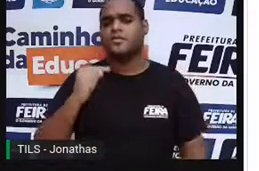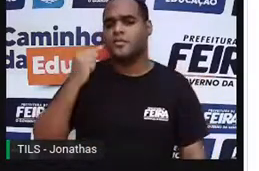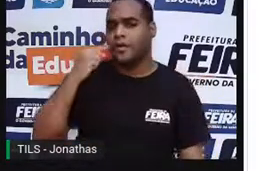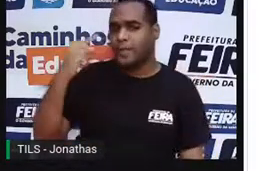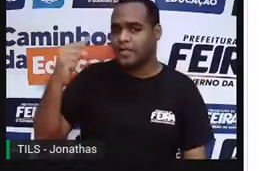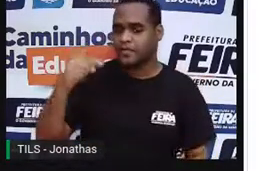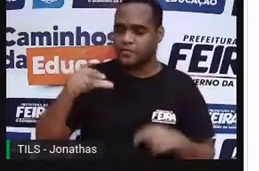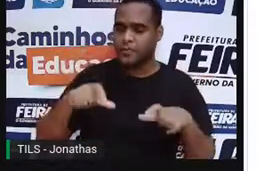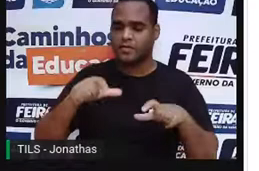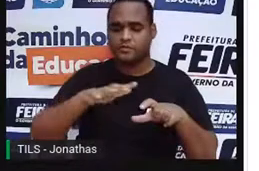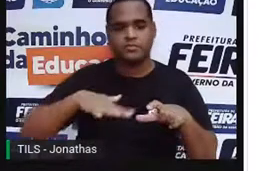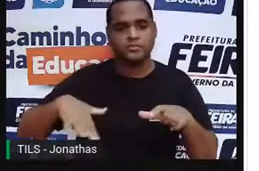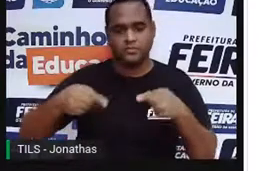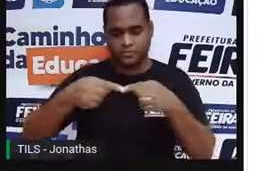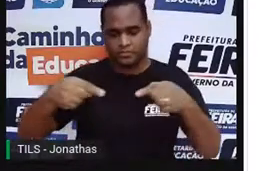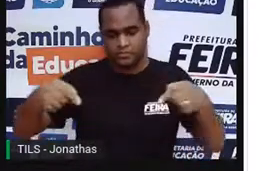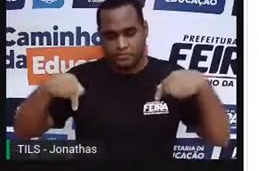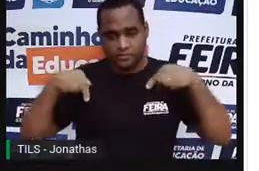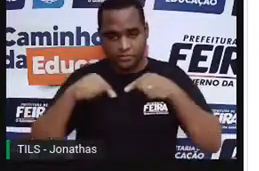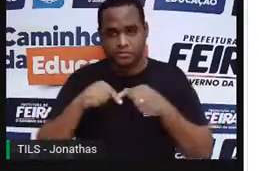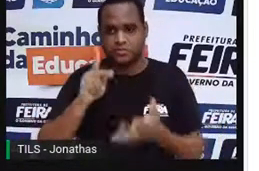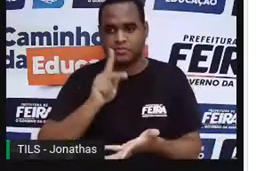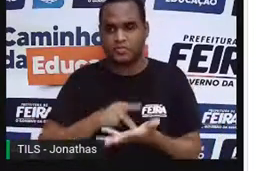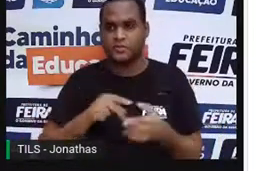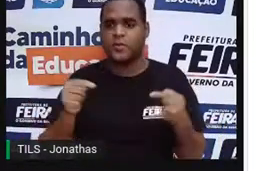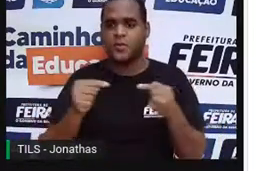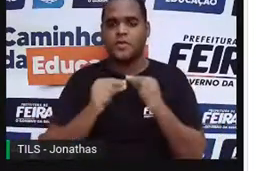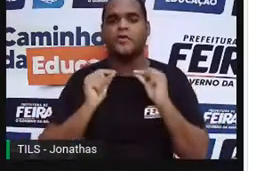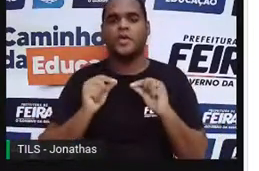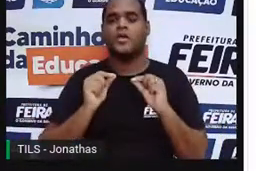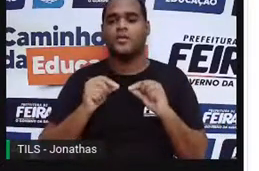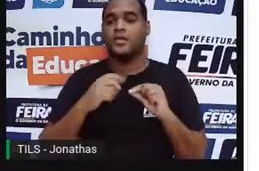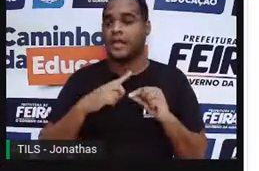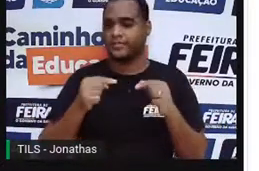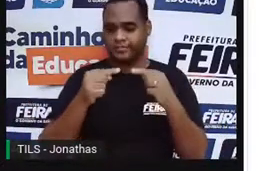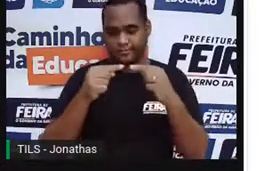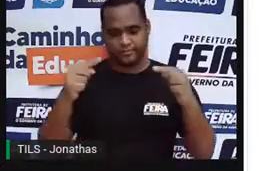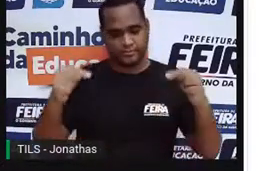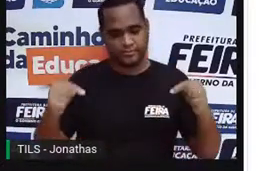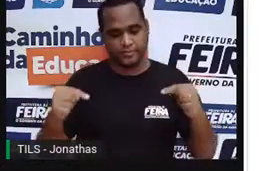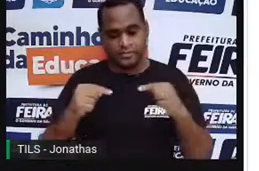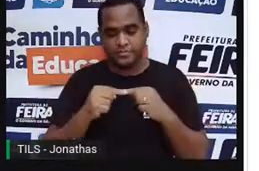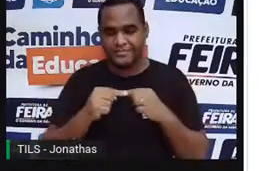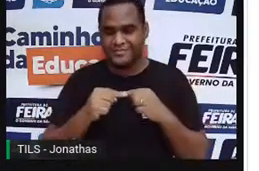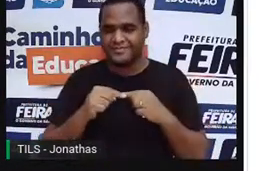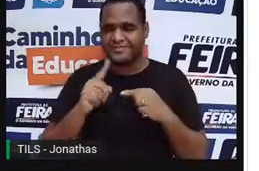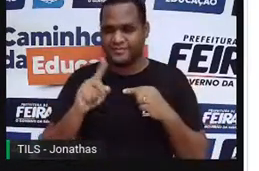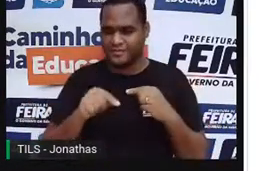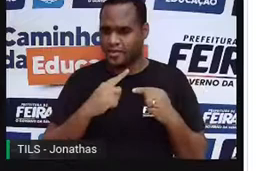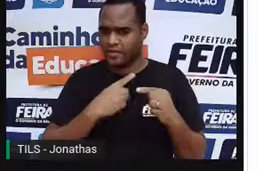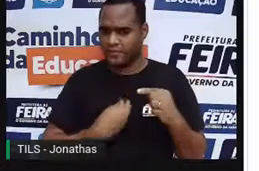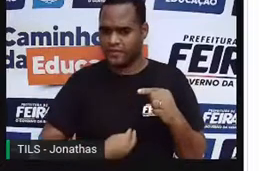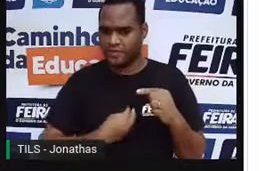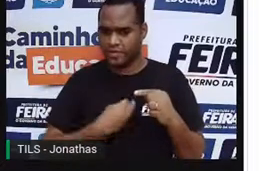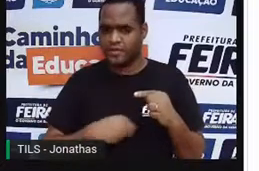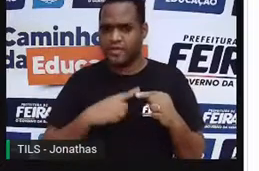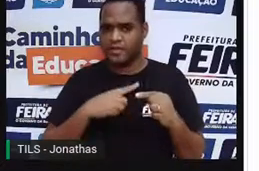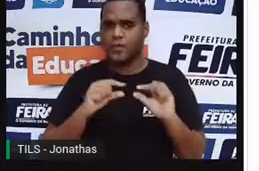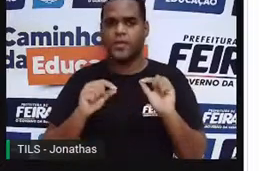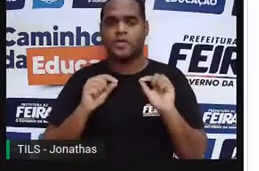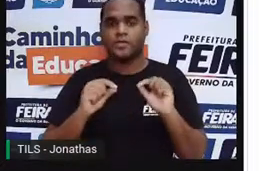para nós do terreno o terreno que tem a forma de um retângulo e eu já digo para você o retângulo é um